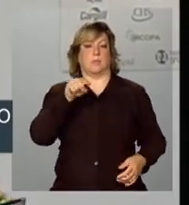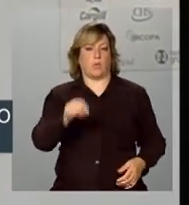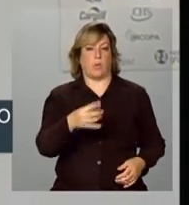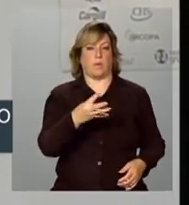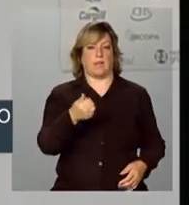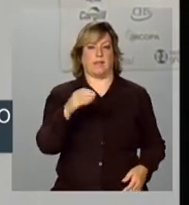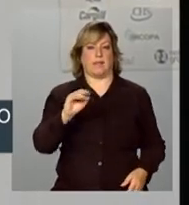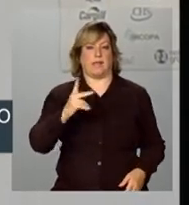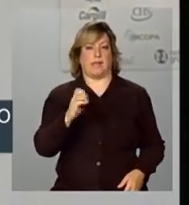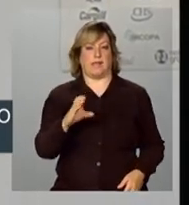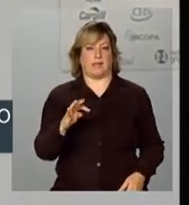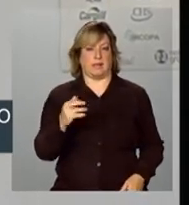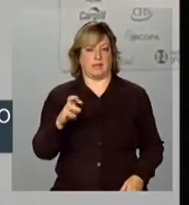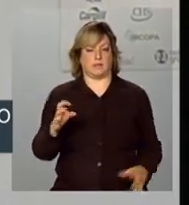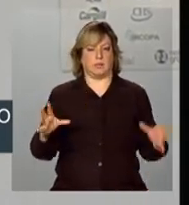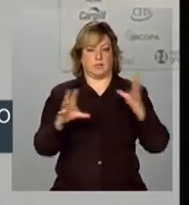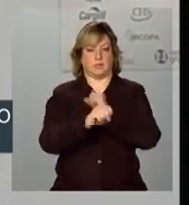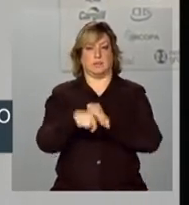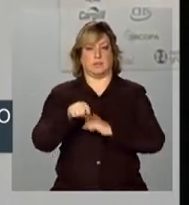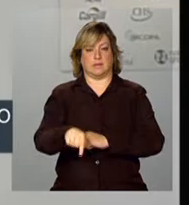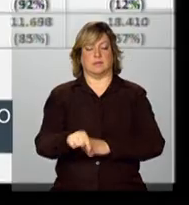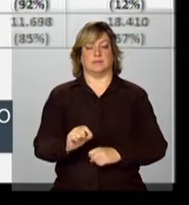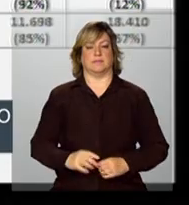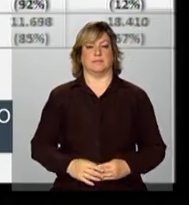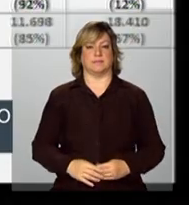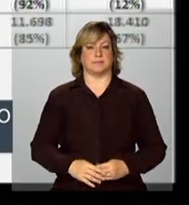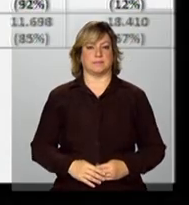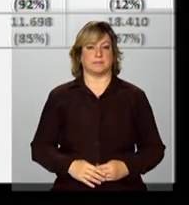hectares nesses desflorestamentos.